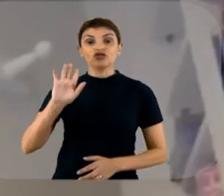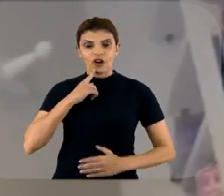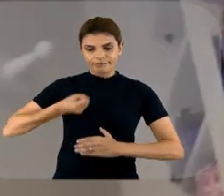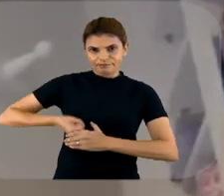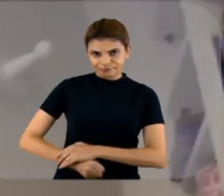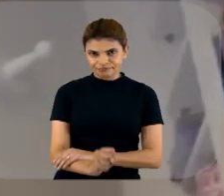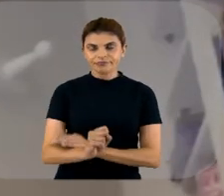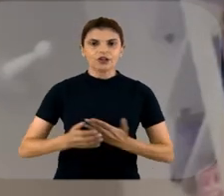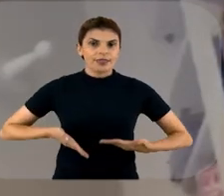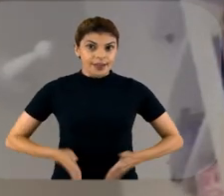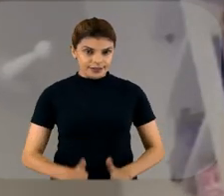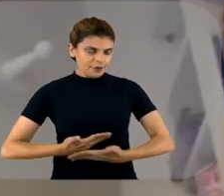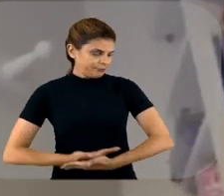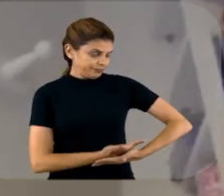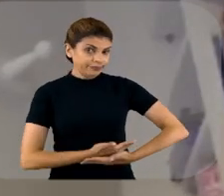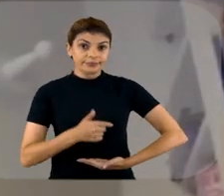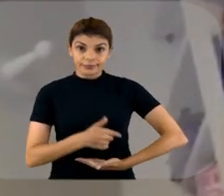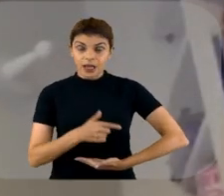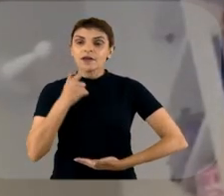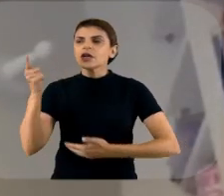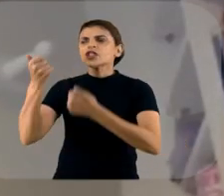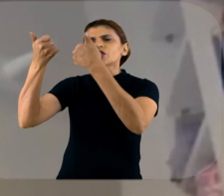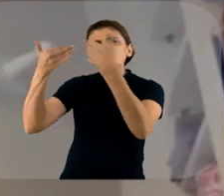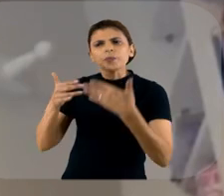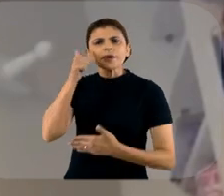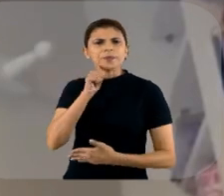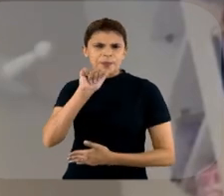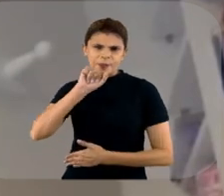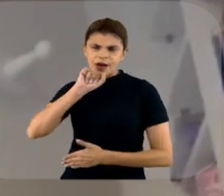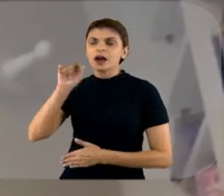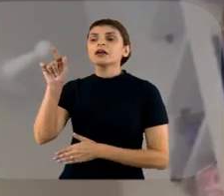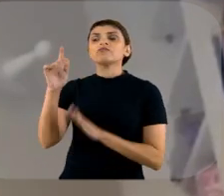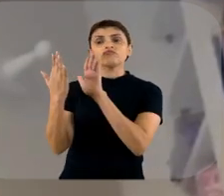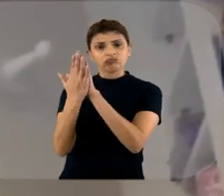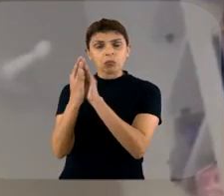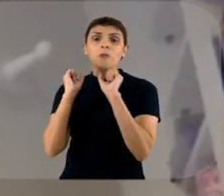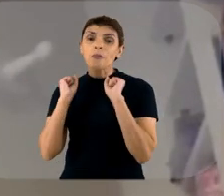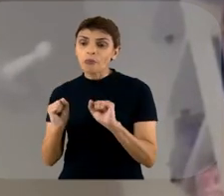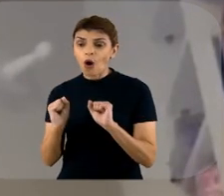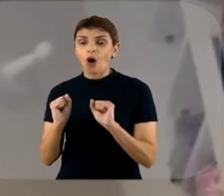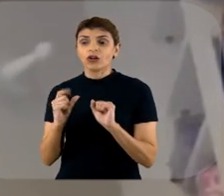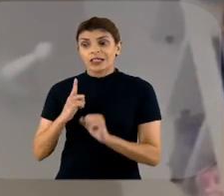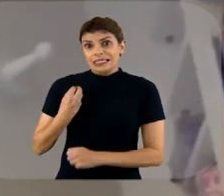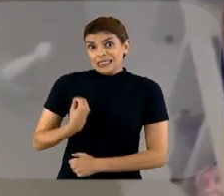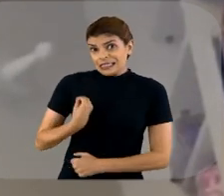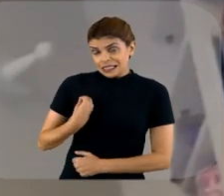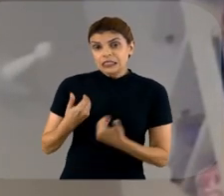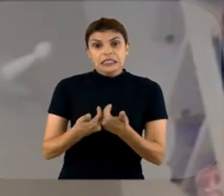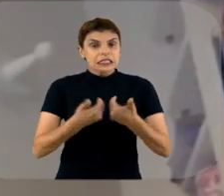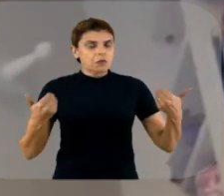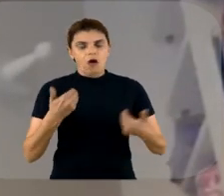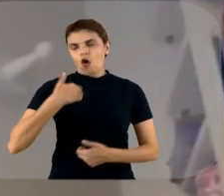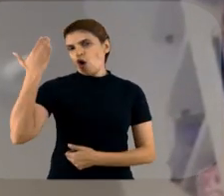com puerpera e eh explicar para ela que poderia existir essa possibilidade até hoje não tem